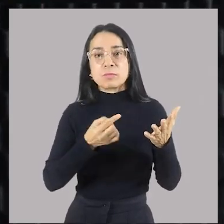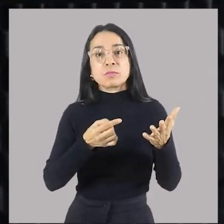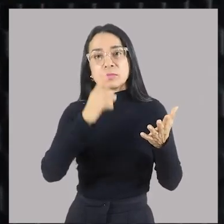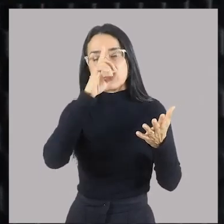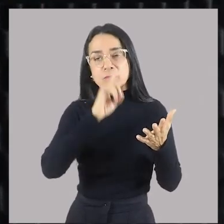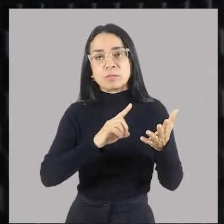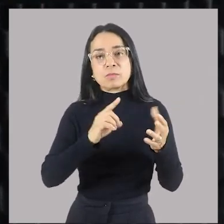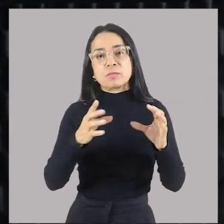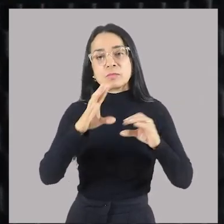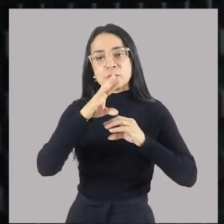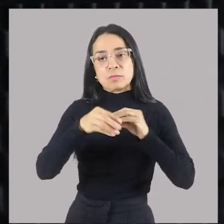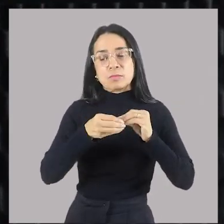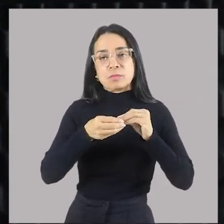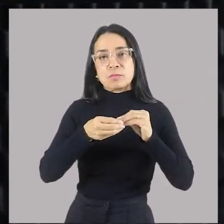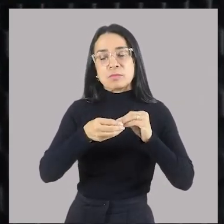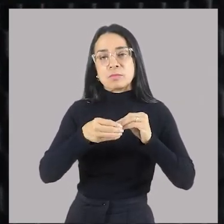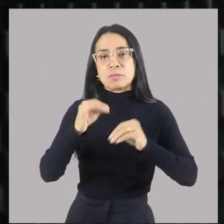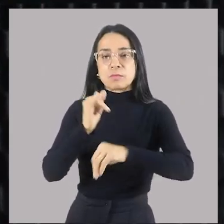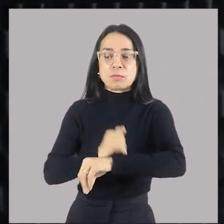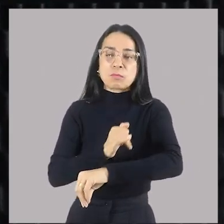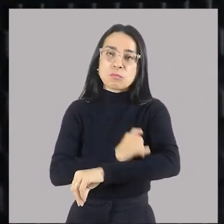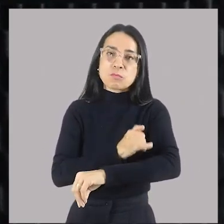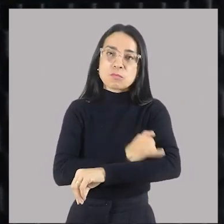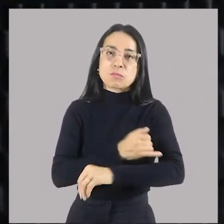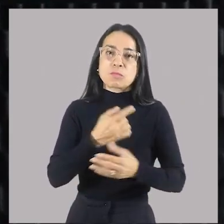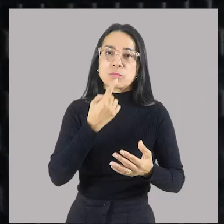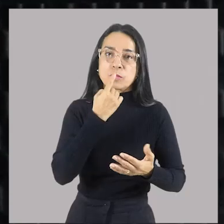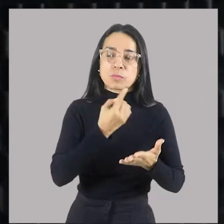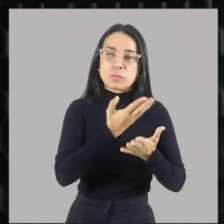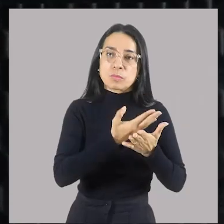composta basicamente de gordura, já a